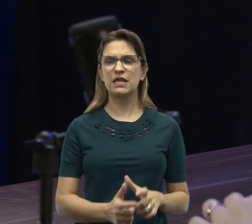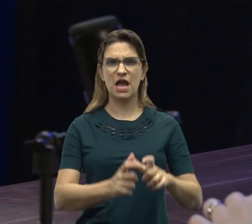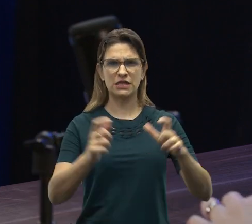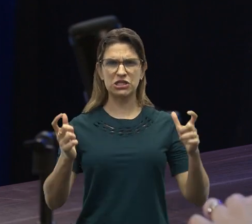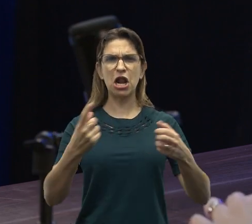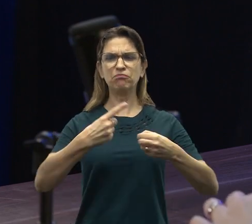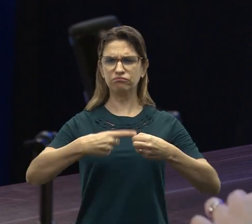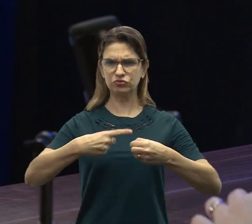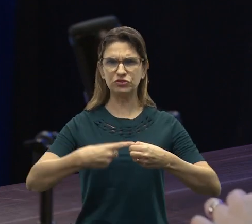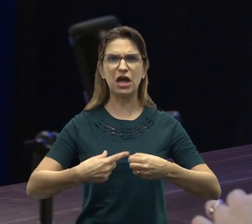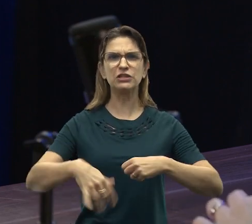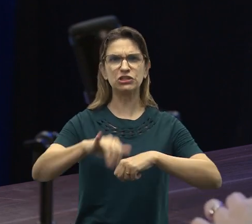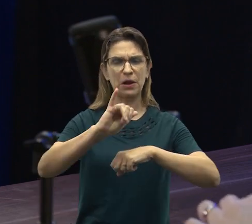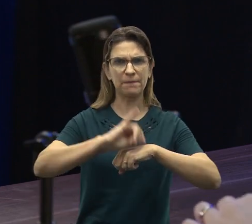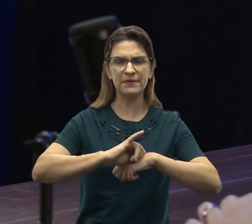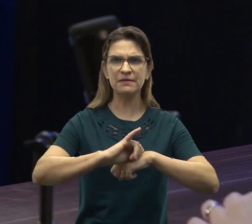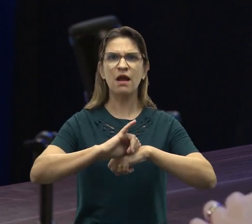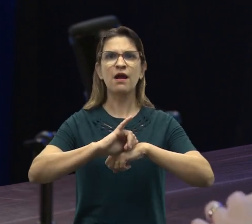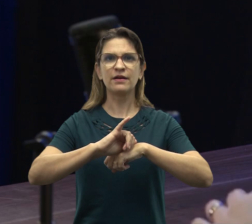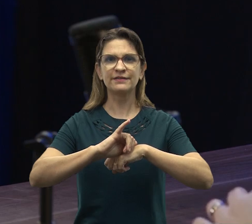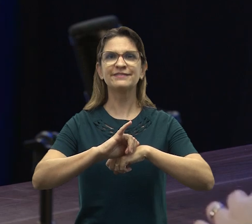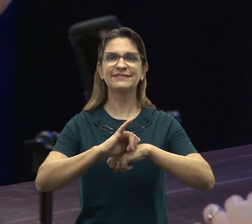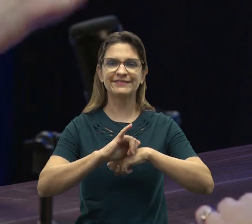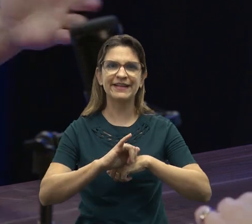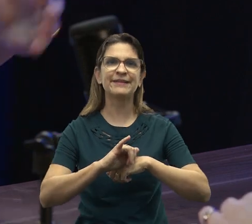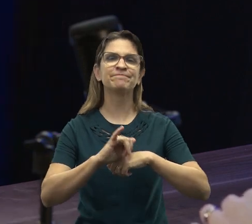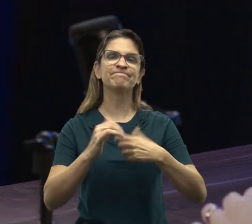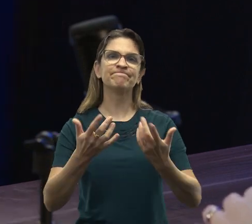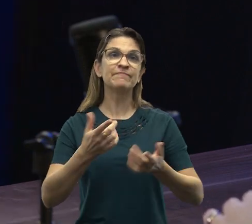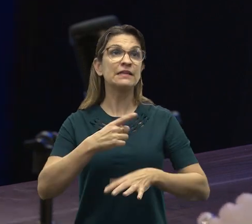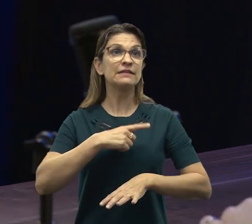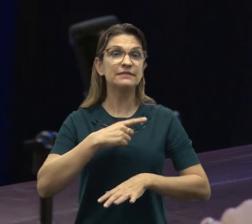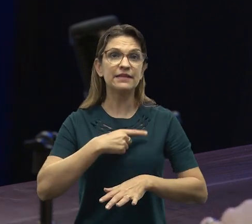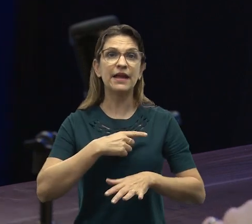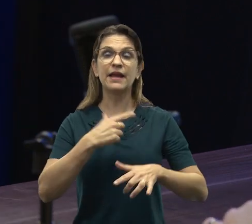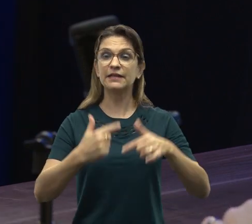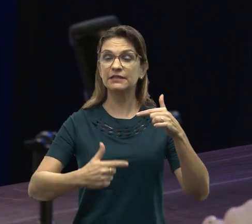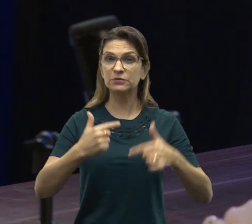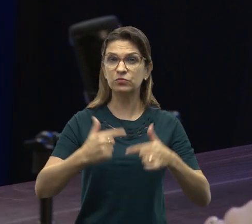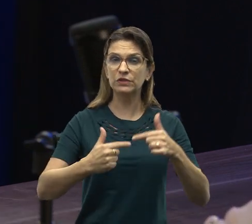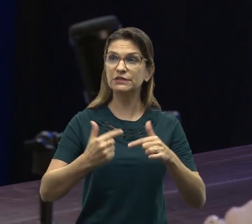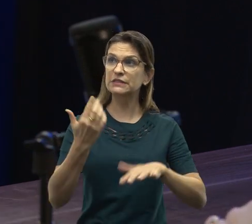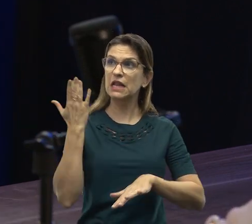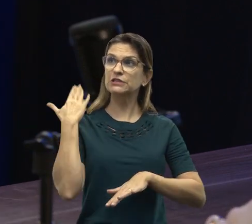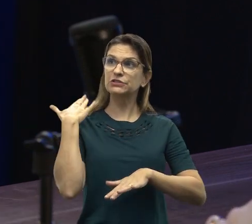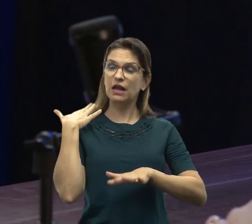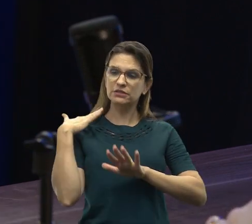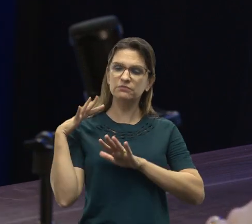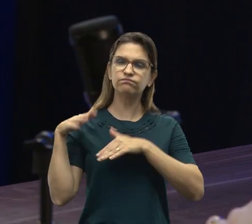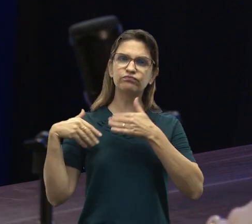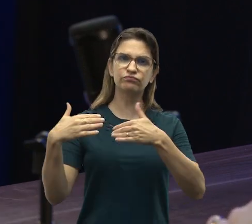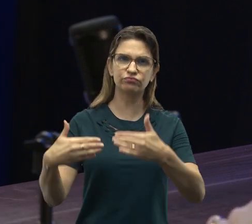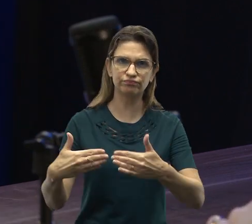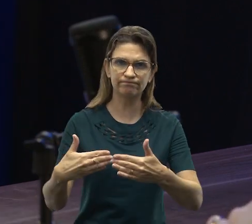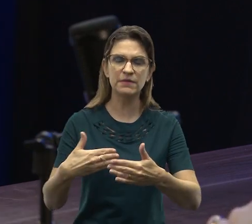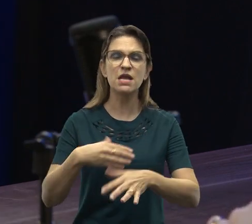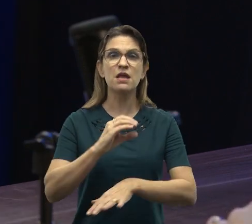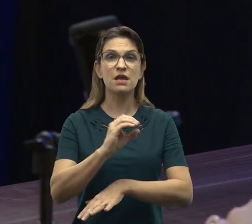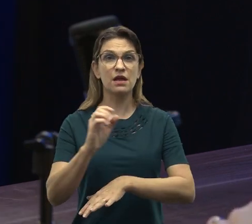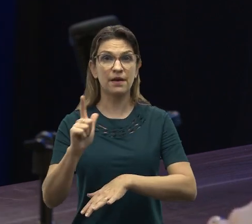hoje colhem os frutos, né, dessa política feita anos para trás. E Campo Grande, infelizmente, ao